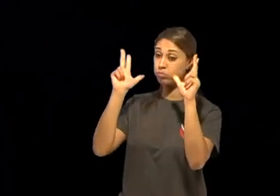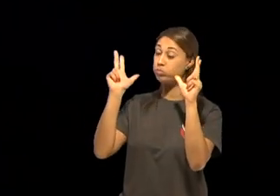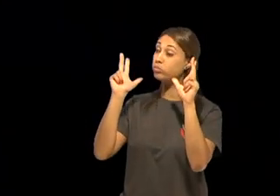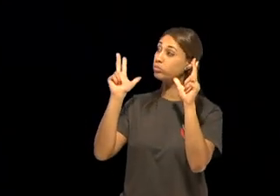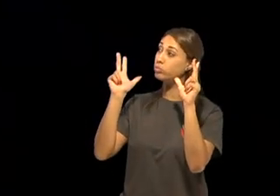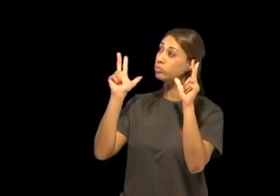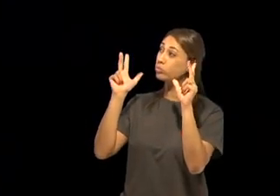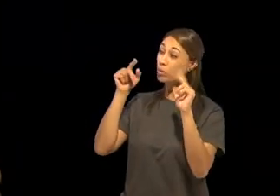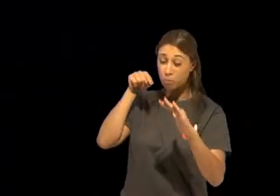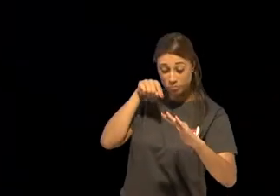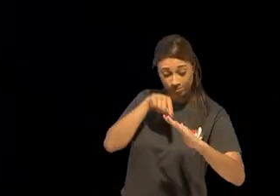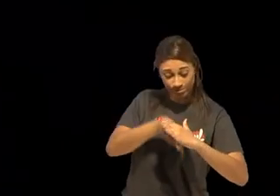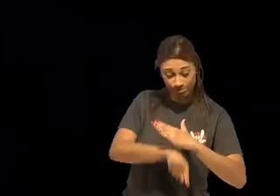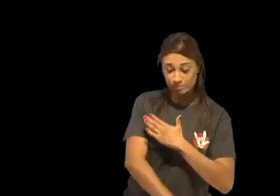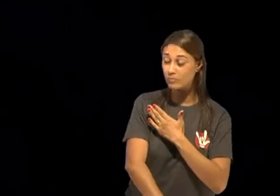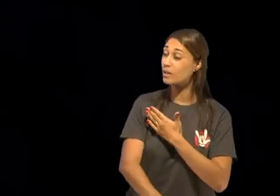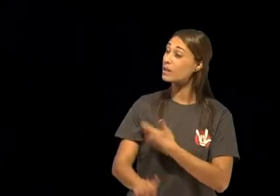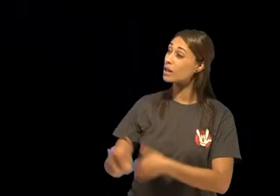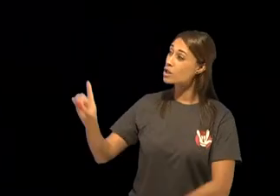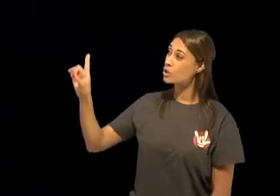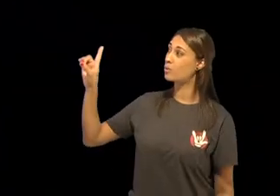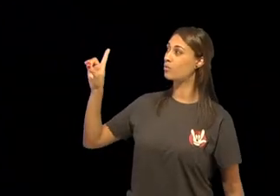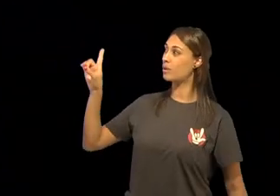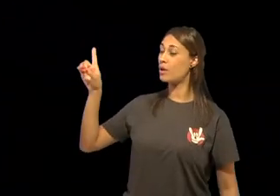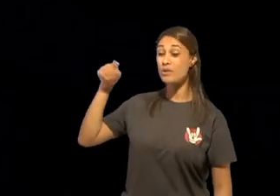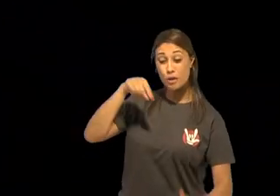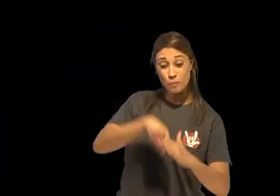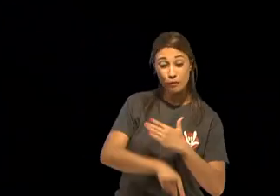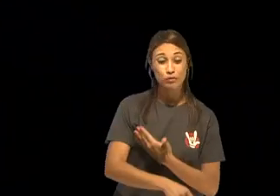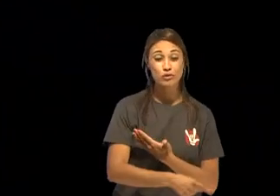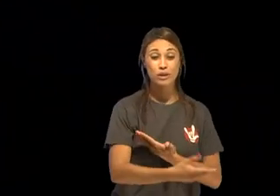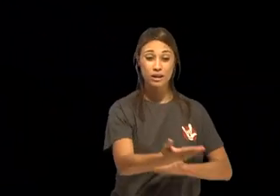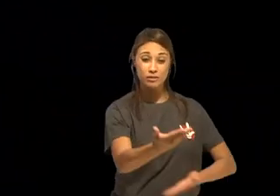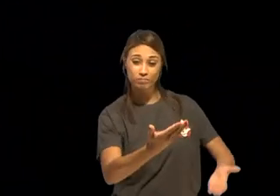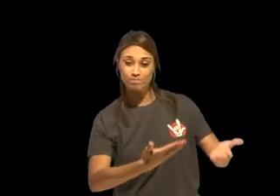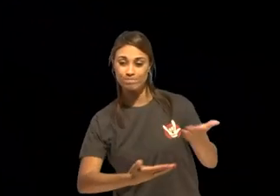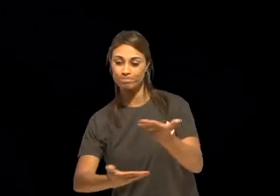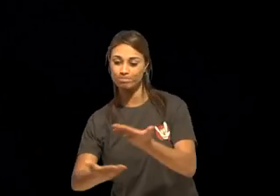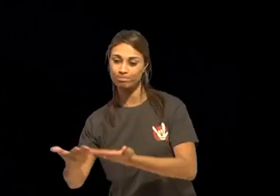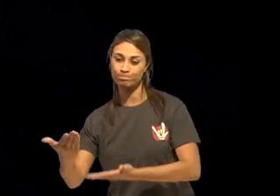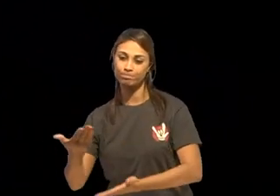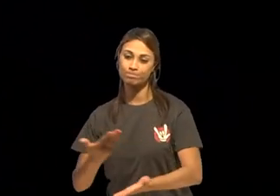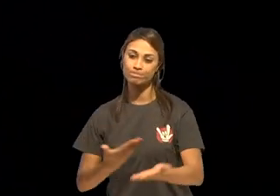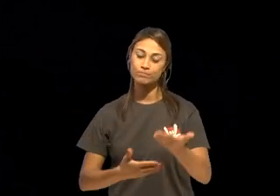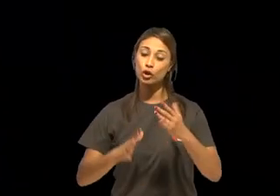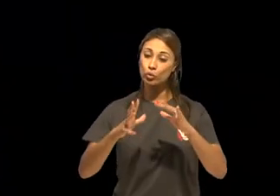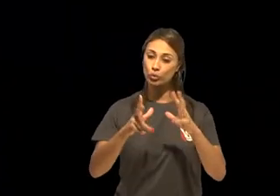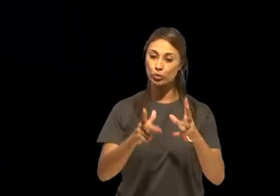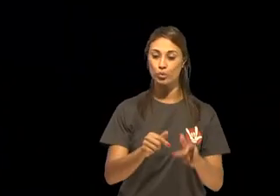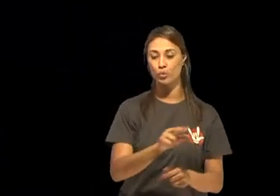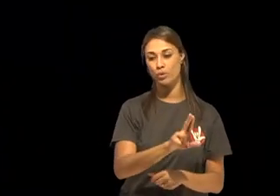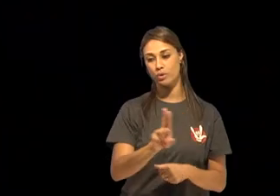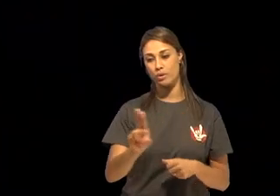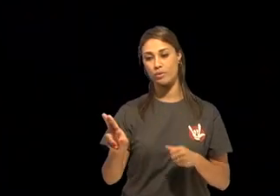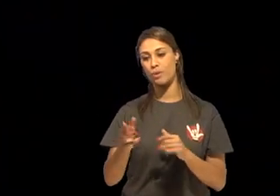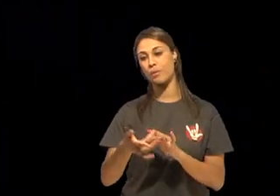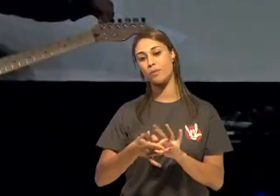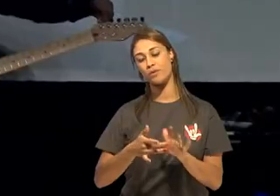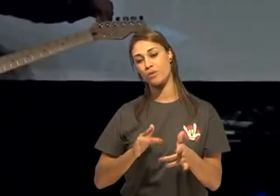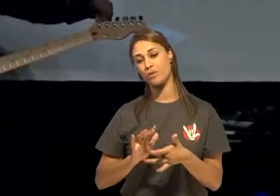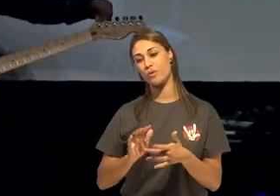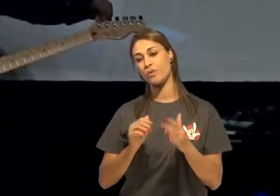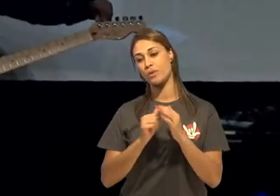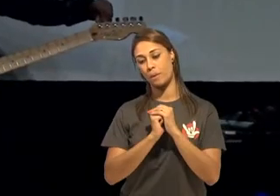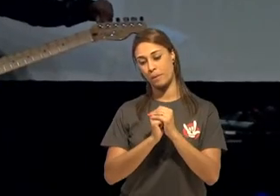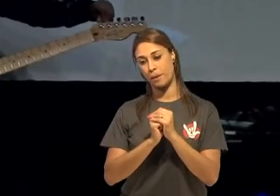Profundidade com o Pai e profundidade com os homens. Em nome do Senhor Jesus. Amém